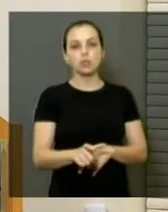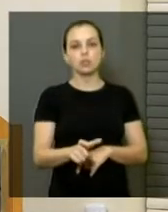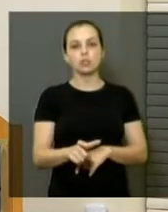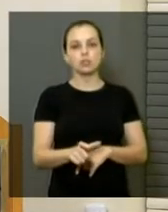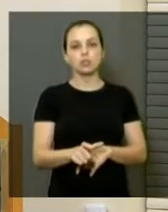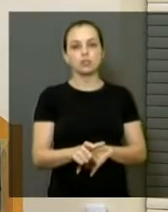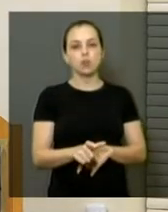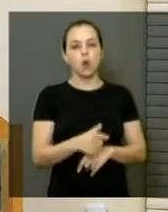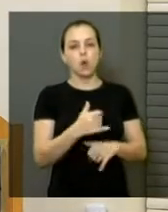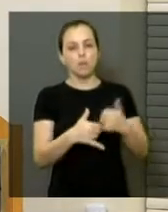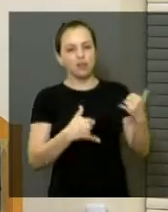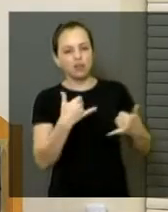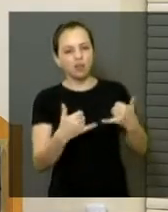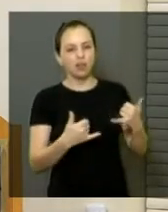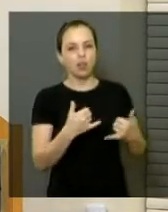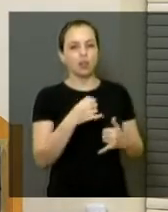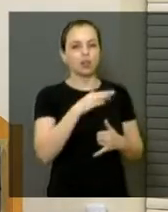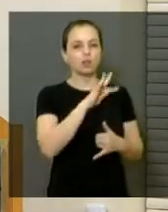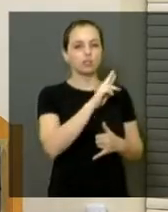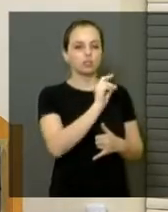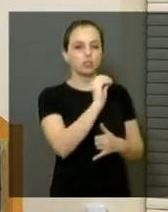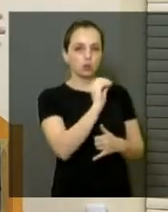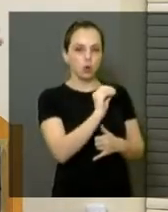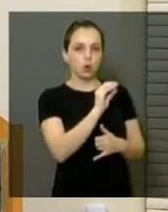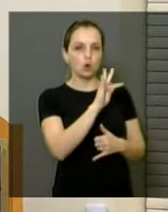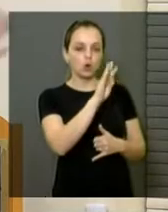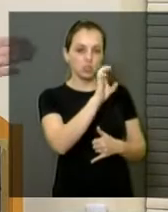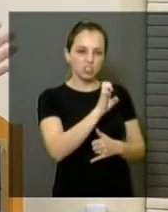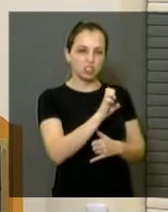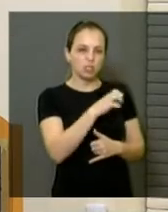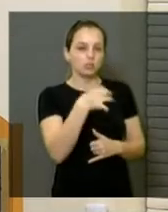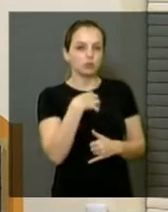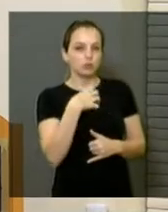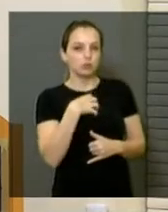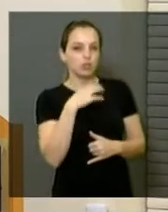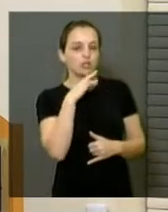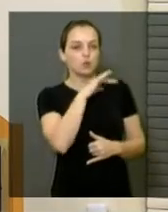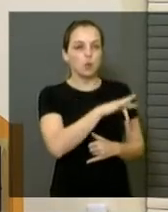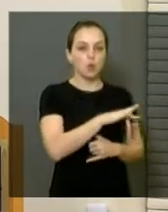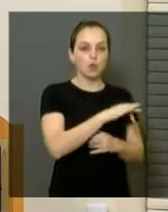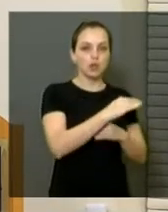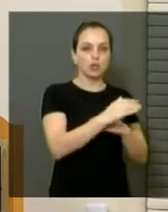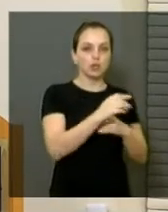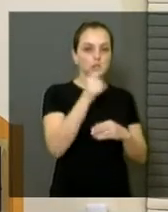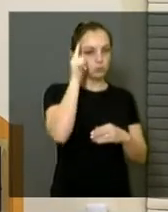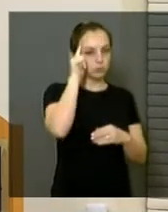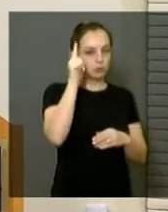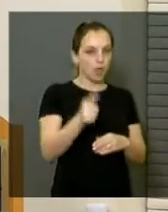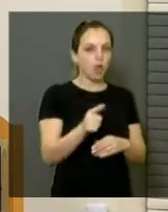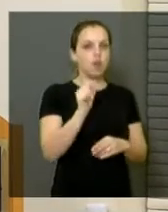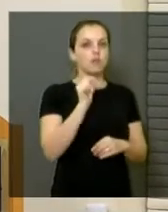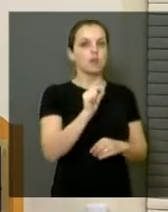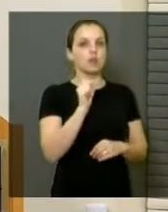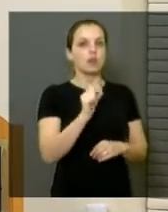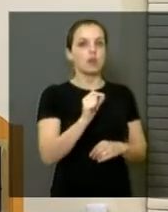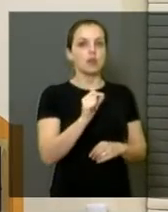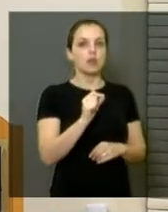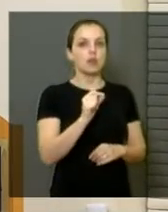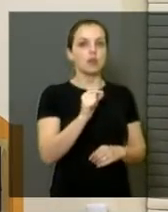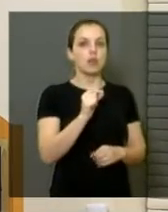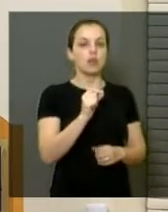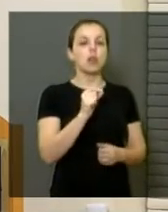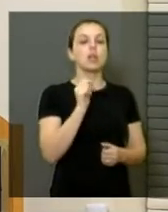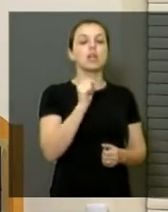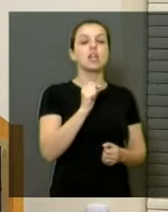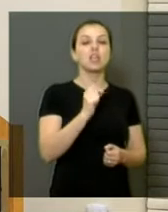dos colegas devido a alguma atitude que desagradou aos superiores, esse trote, essa